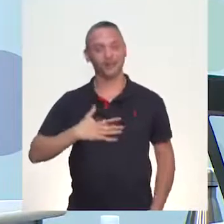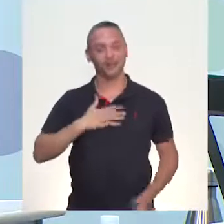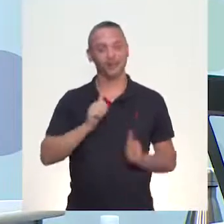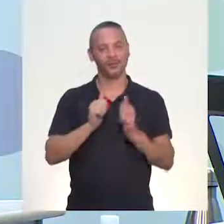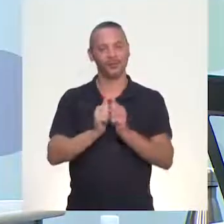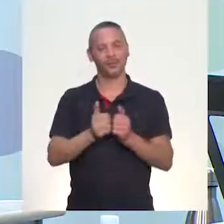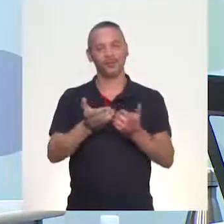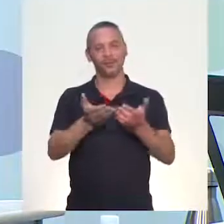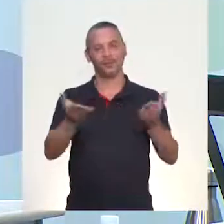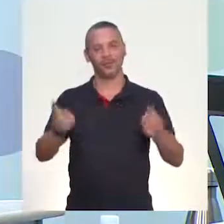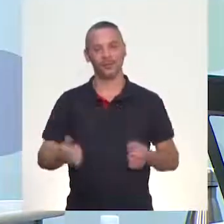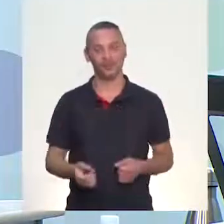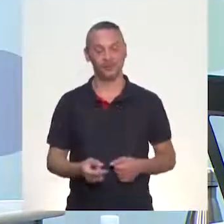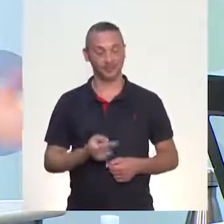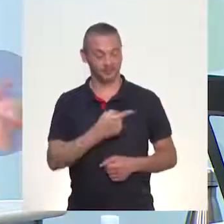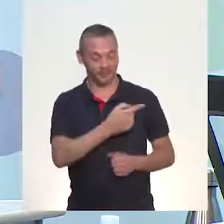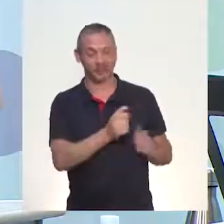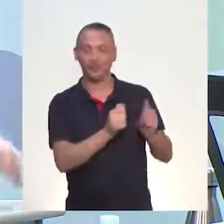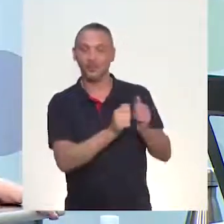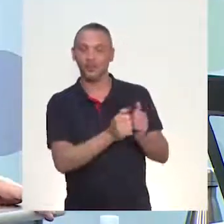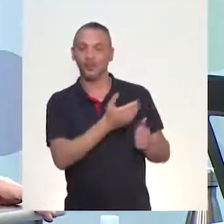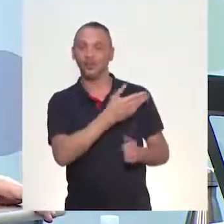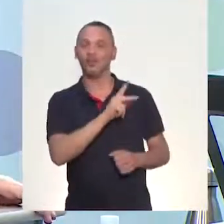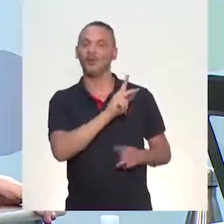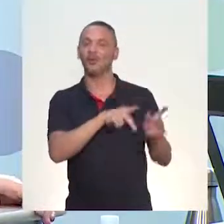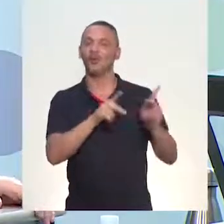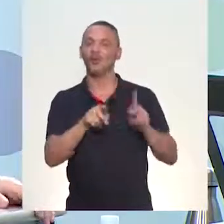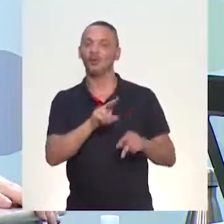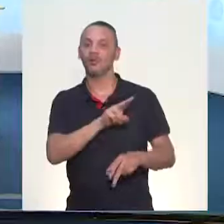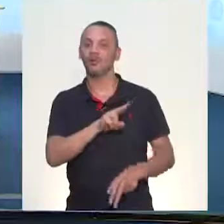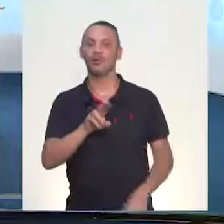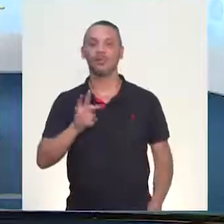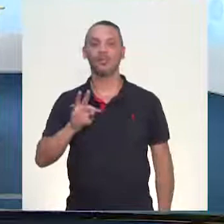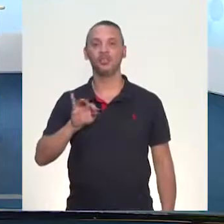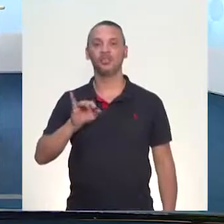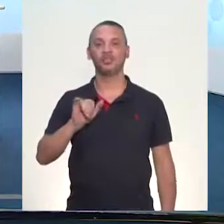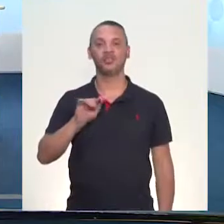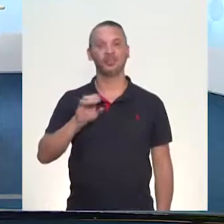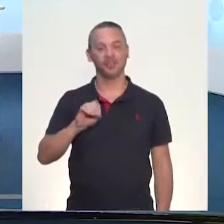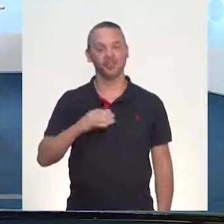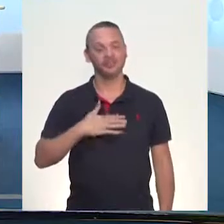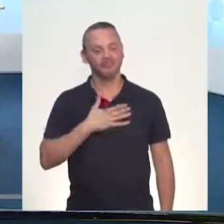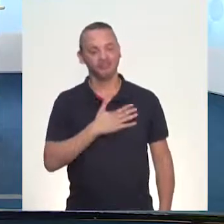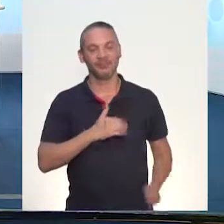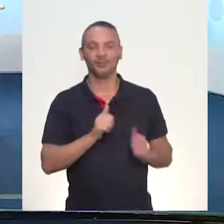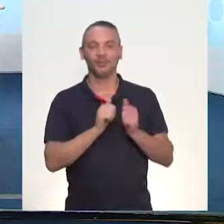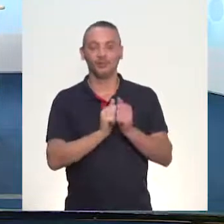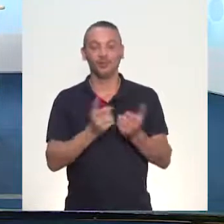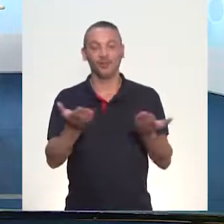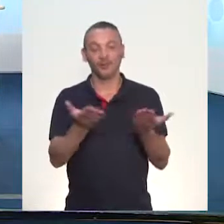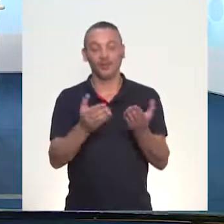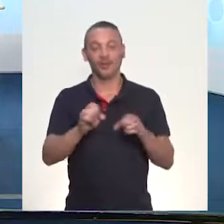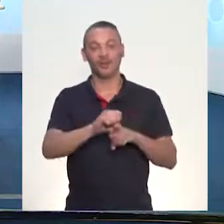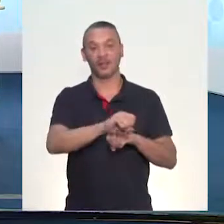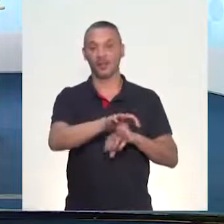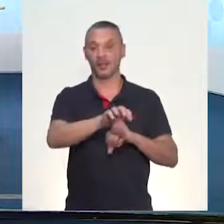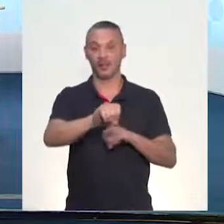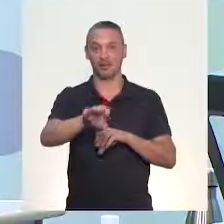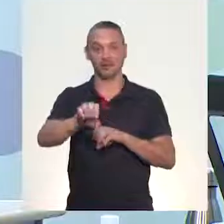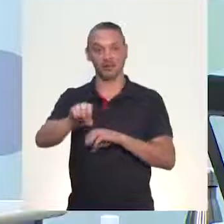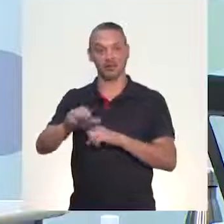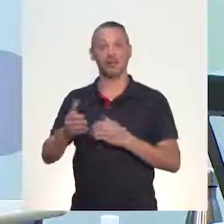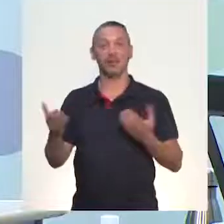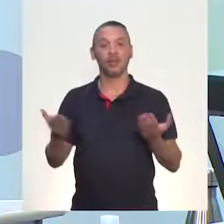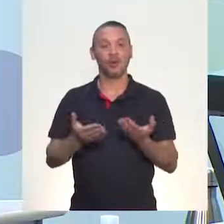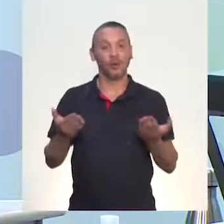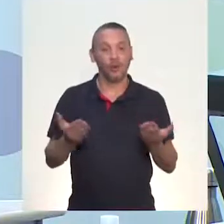todos vocês. E é sempre um prazer estar com você também, Ti. Prazer é meu, Mafê. Para a gente conduzir, então, essa aula, né? Que hoje